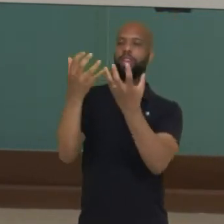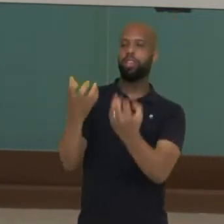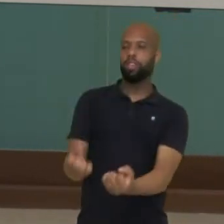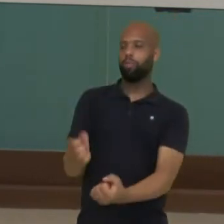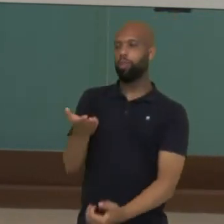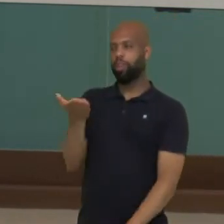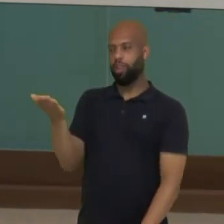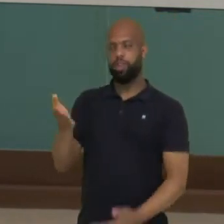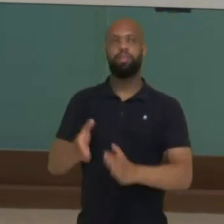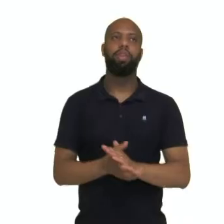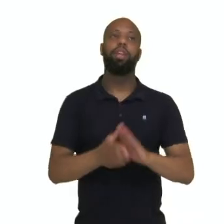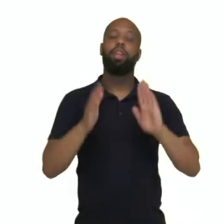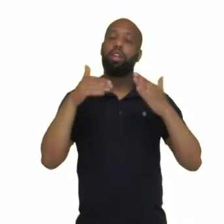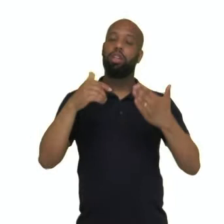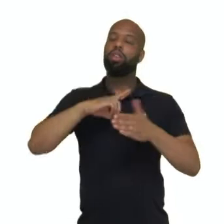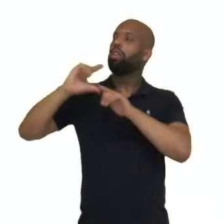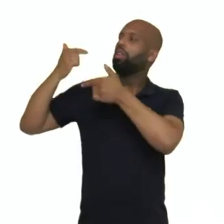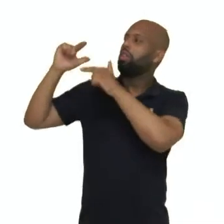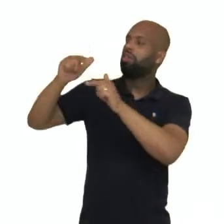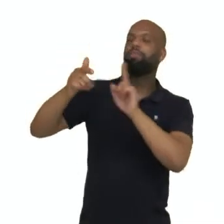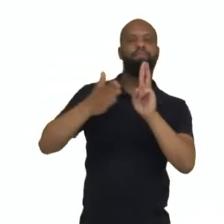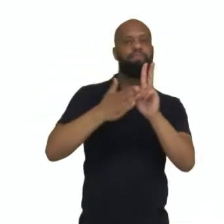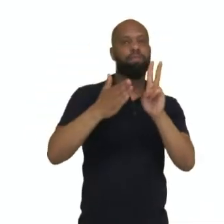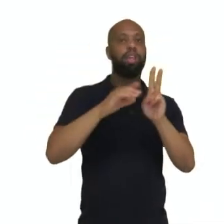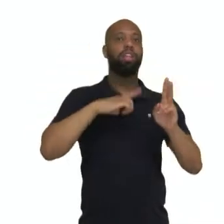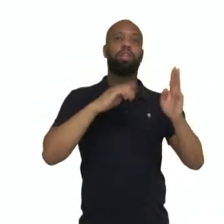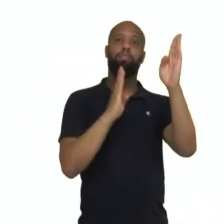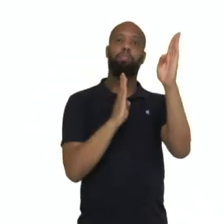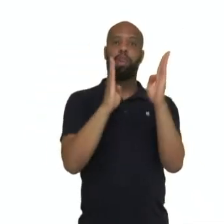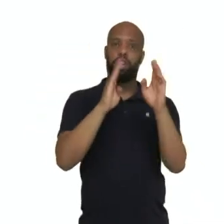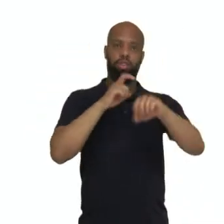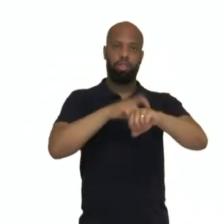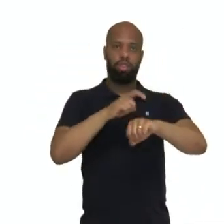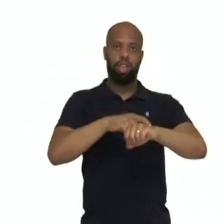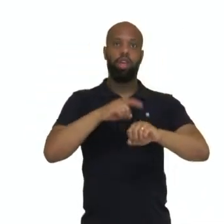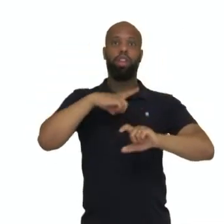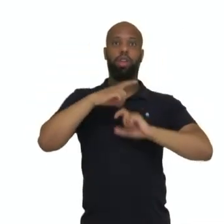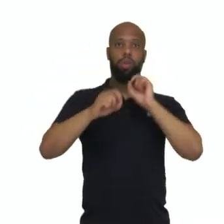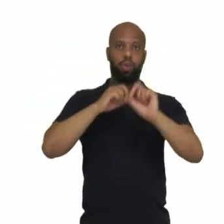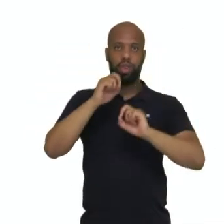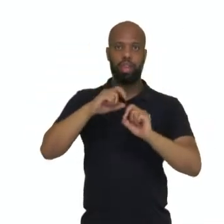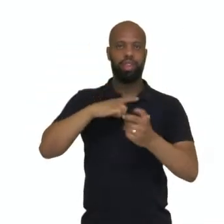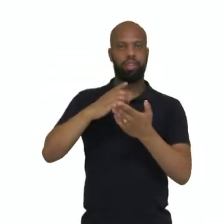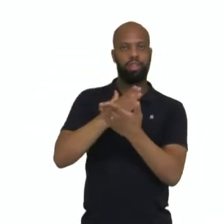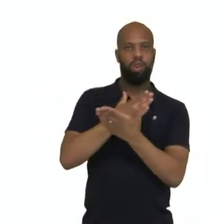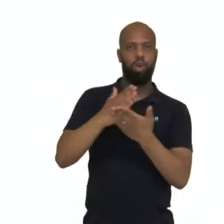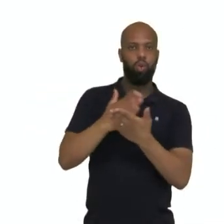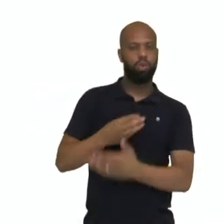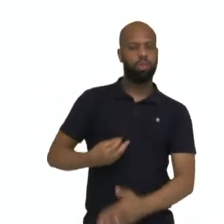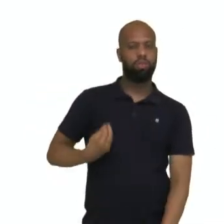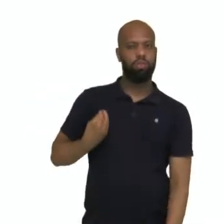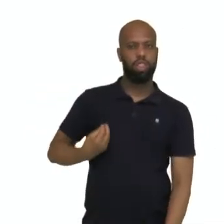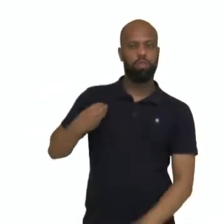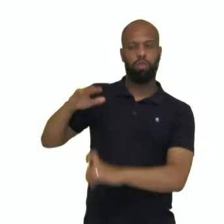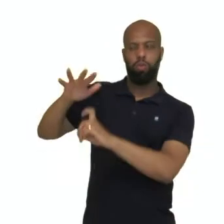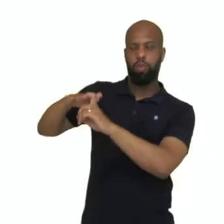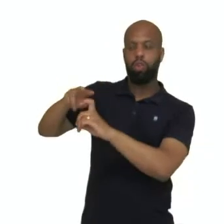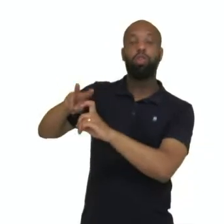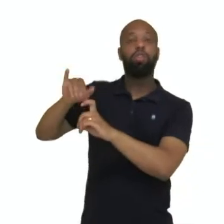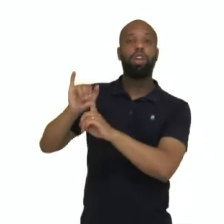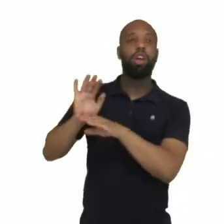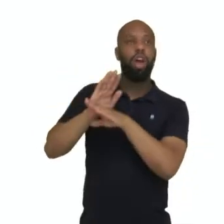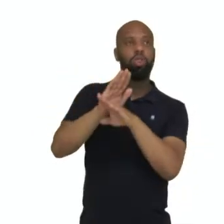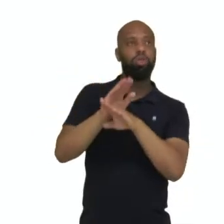comunidade. Segundo a tradição indígena, durante esse tempo, os seres místicos ajudam o indígena a se tornar um inhã, um